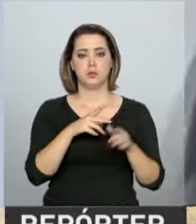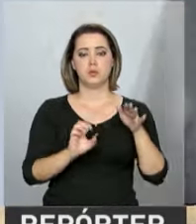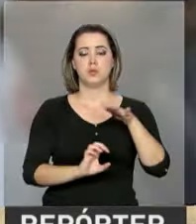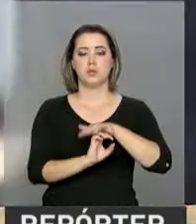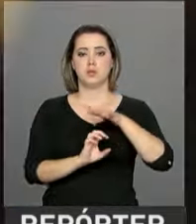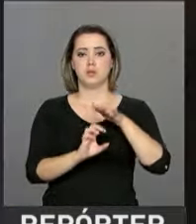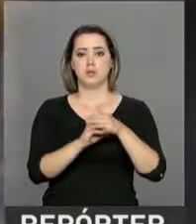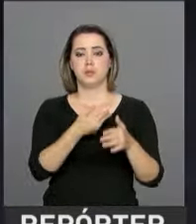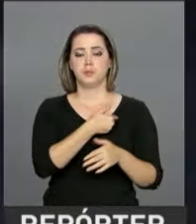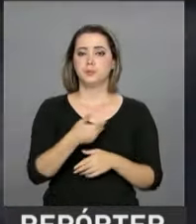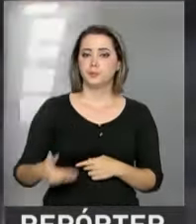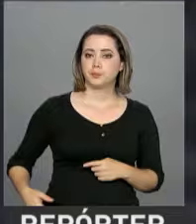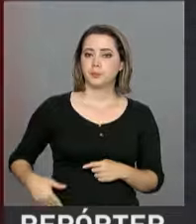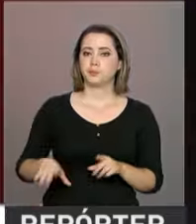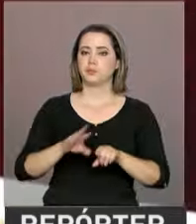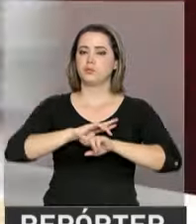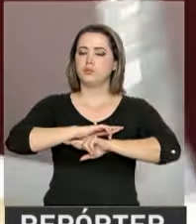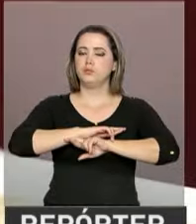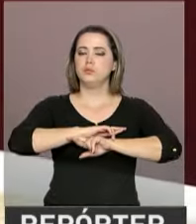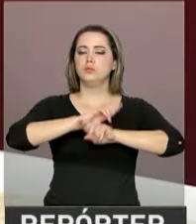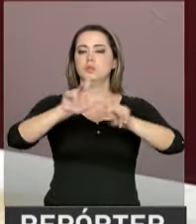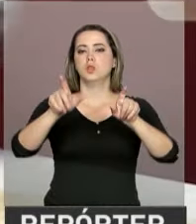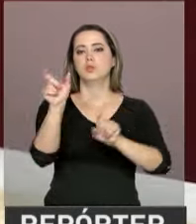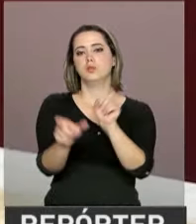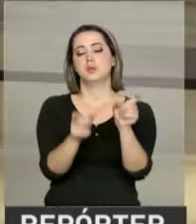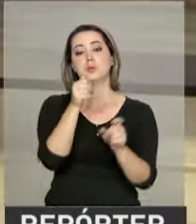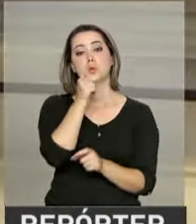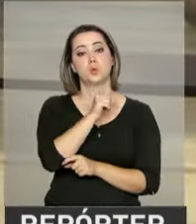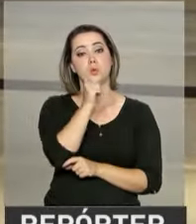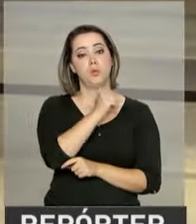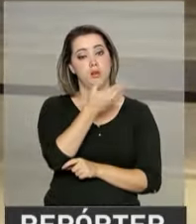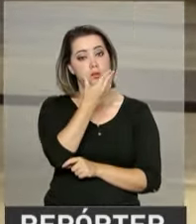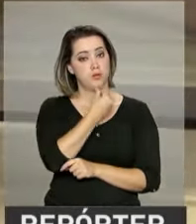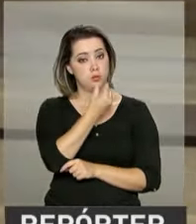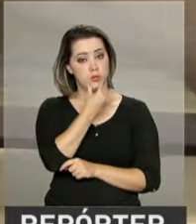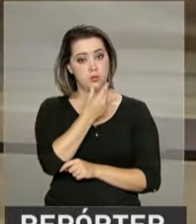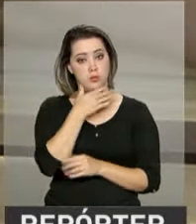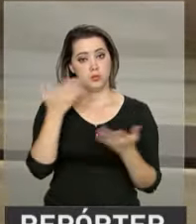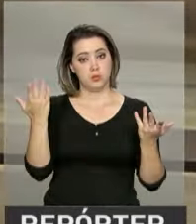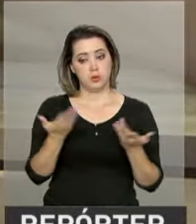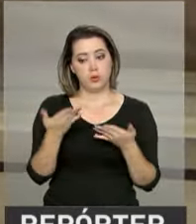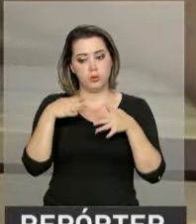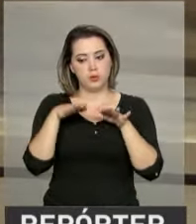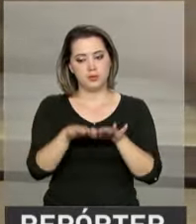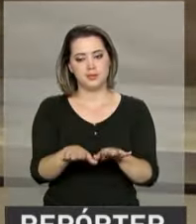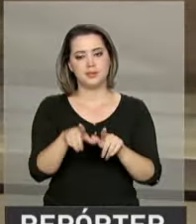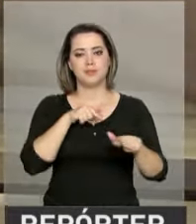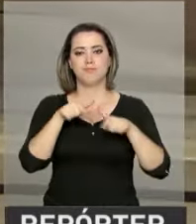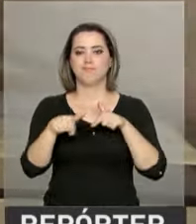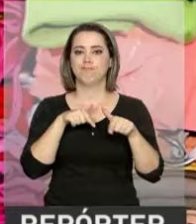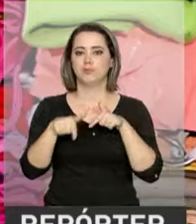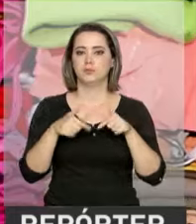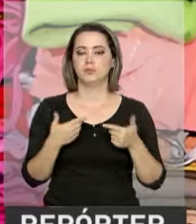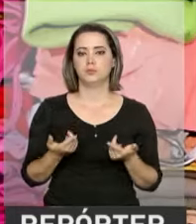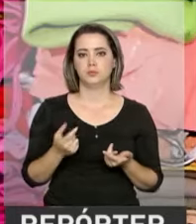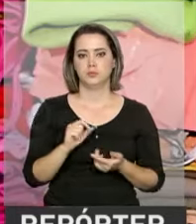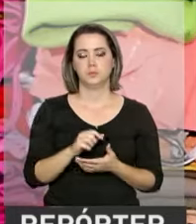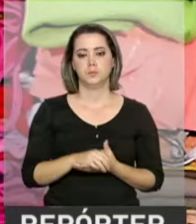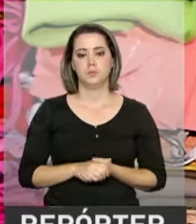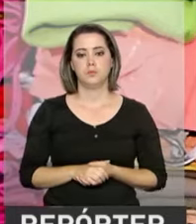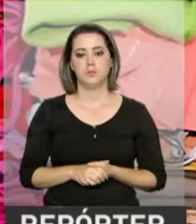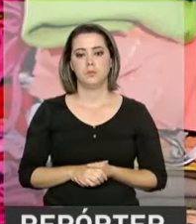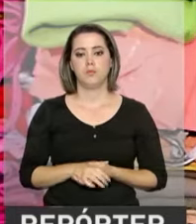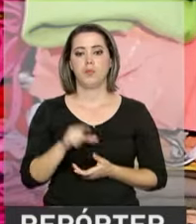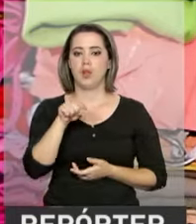homens e mulheres que saíram dos regimes aberto e semiaberto e agora estão inseridos no mercado de trabalho. A FUNAP é a